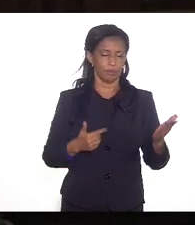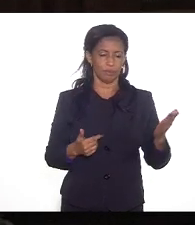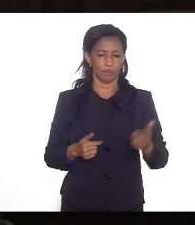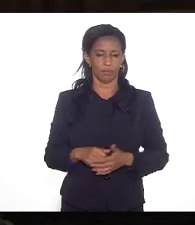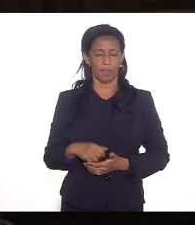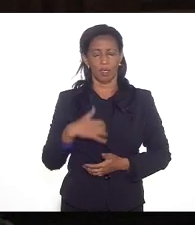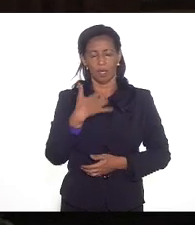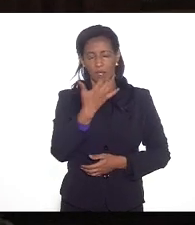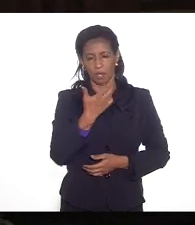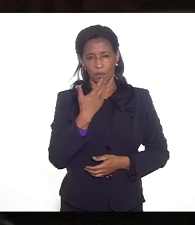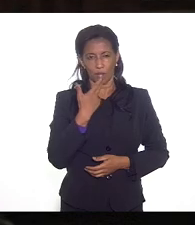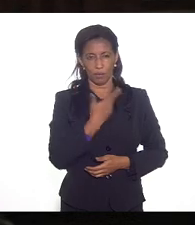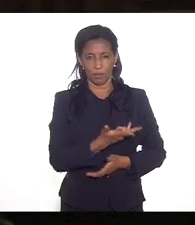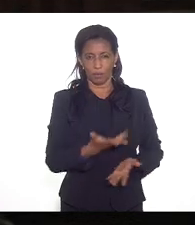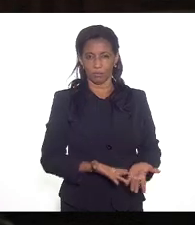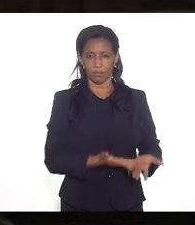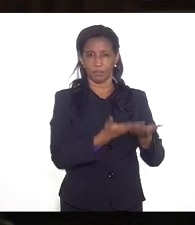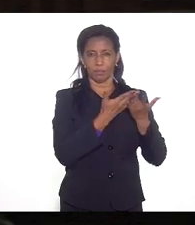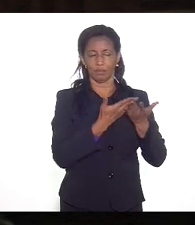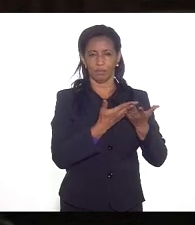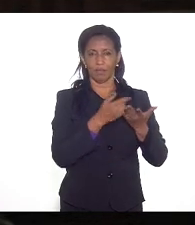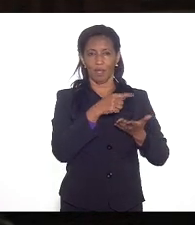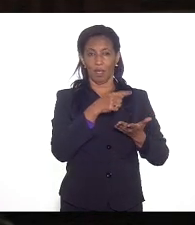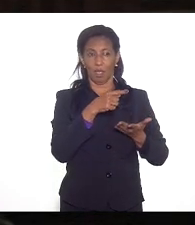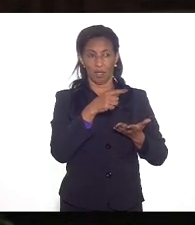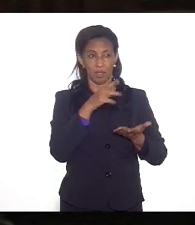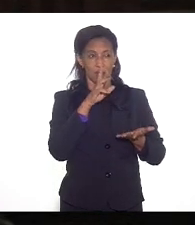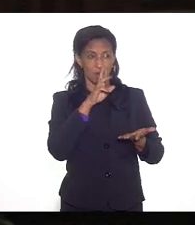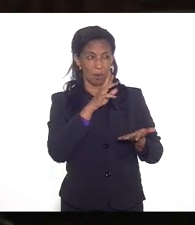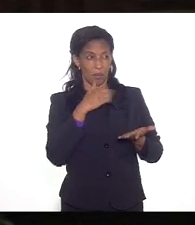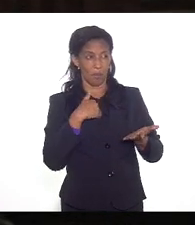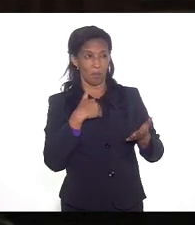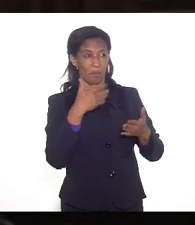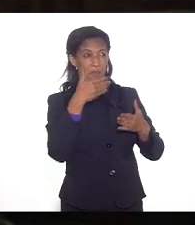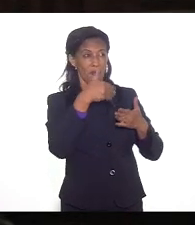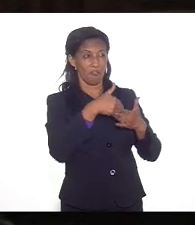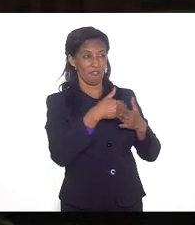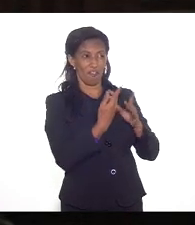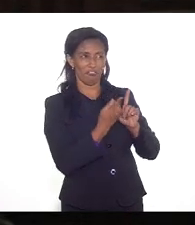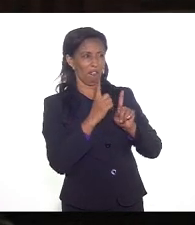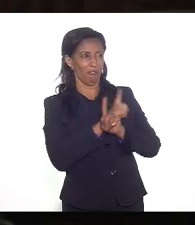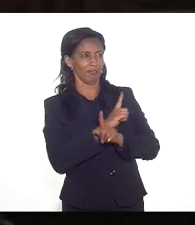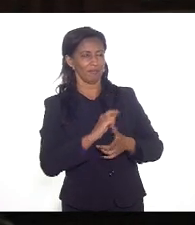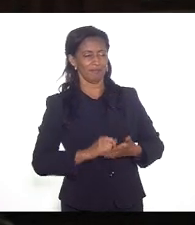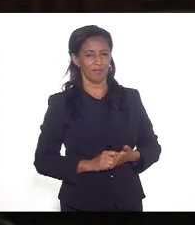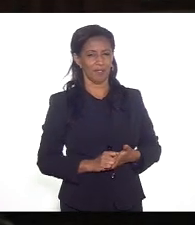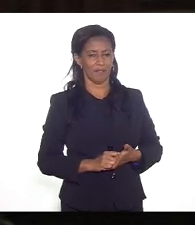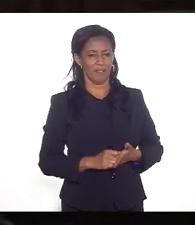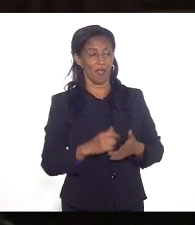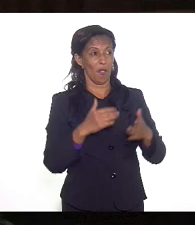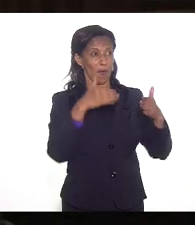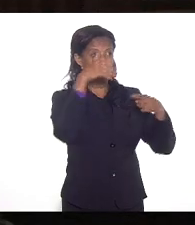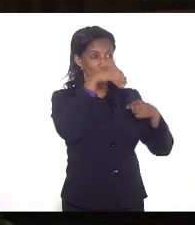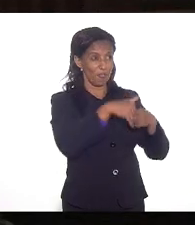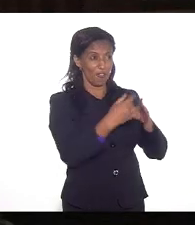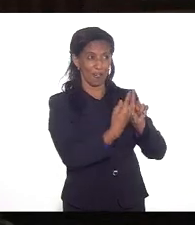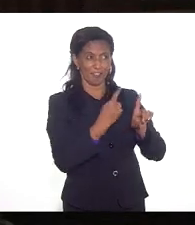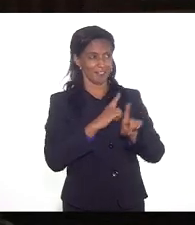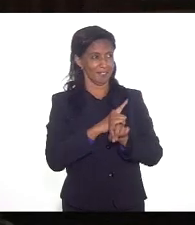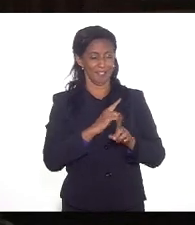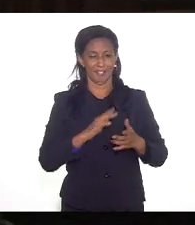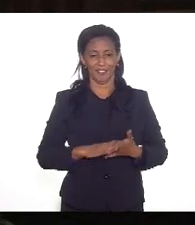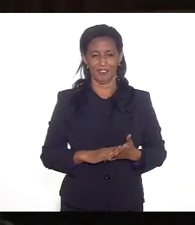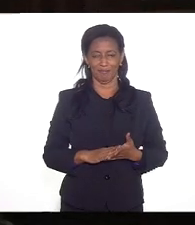eu quero dizer a vossa excelência que A esse respeito o meu voto é divergente meu voto é divergente